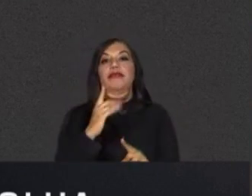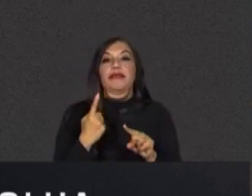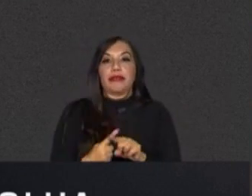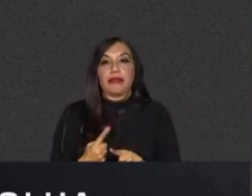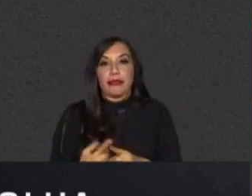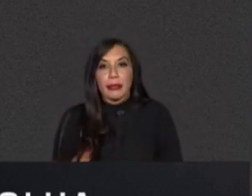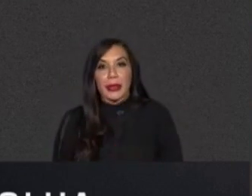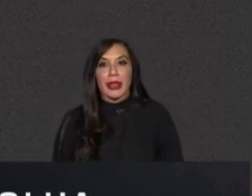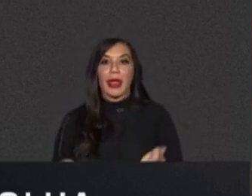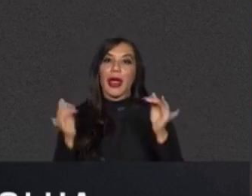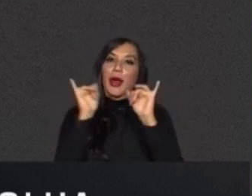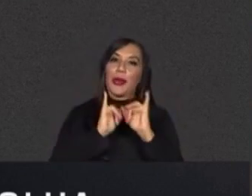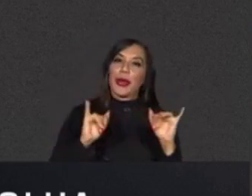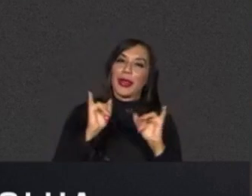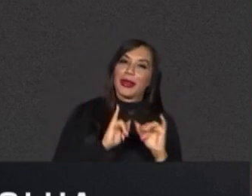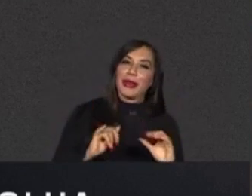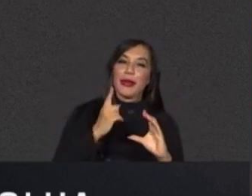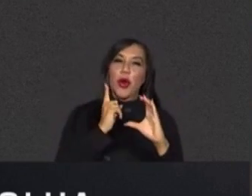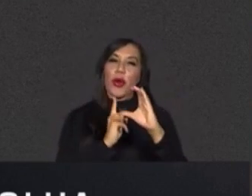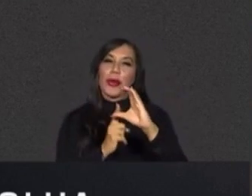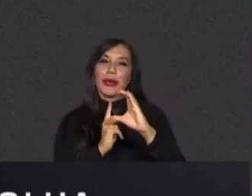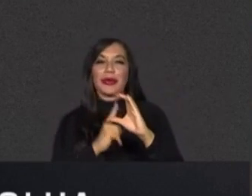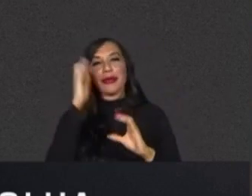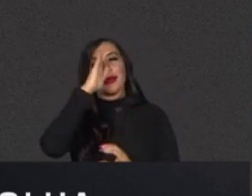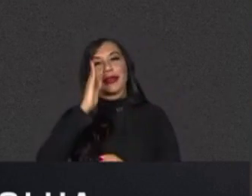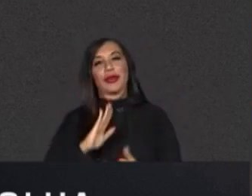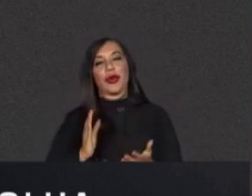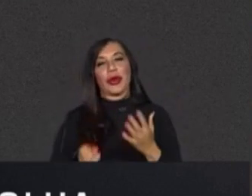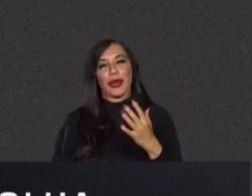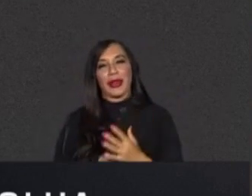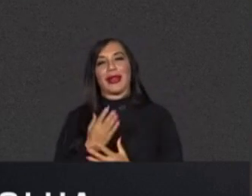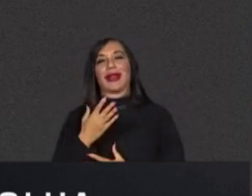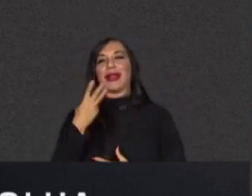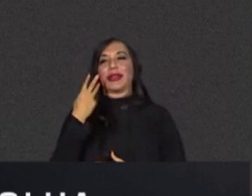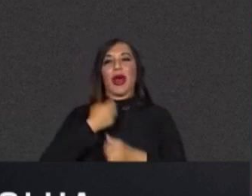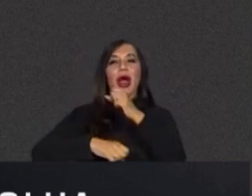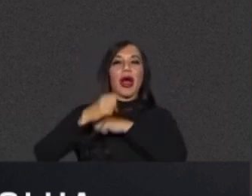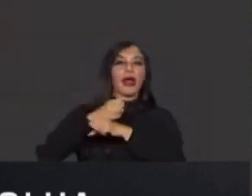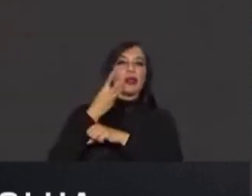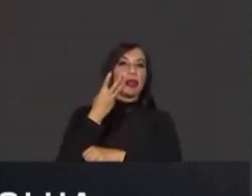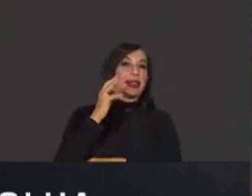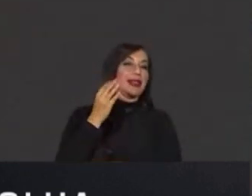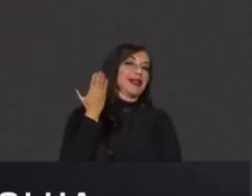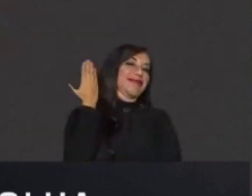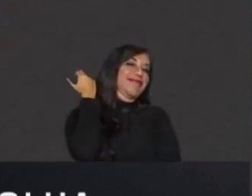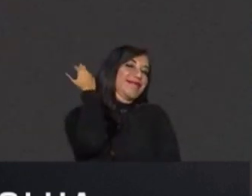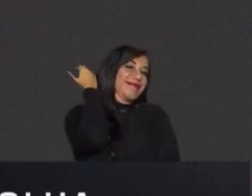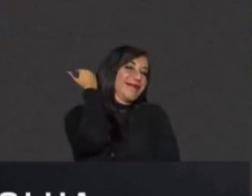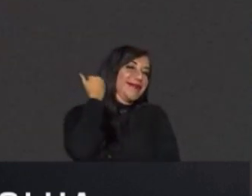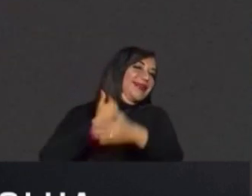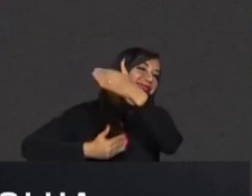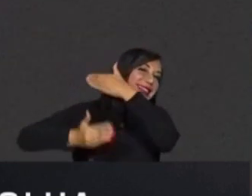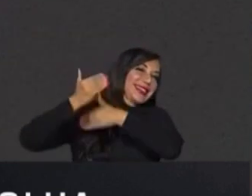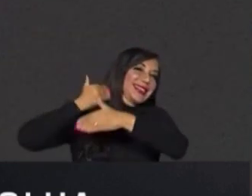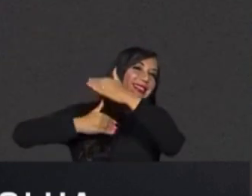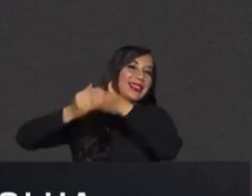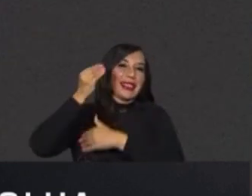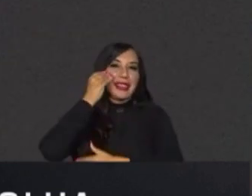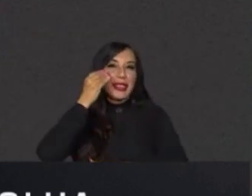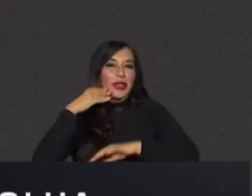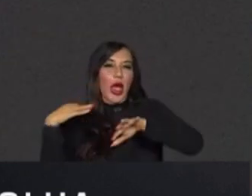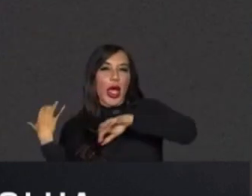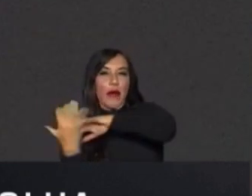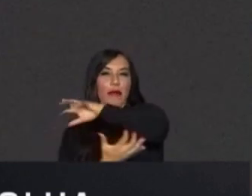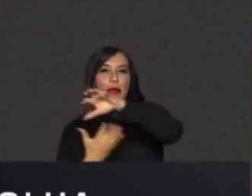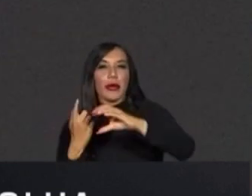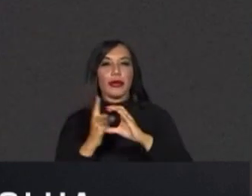Essa propaganda anticomunista no Brasil existe desde os anos 30, né, quando houve a tentativa de revolta